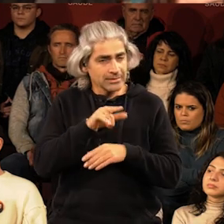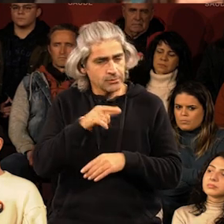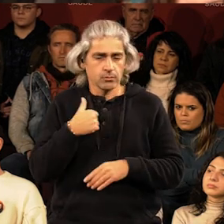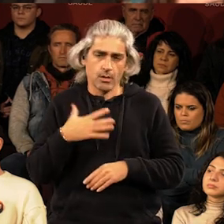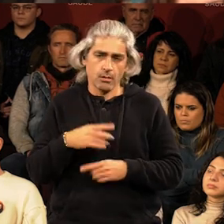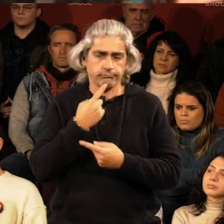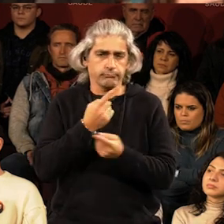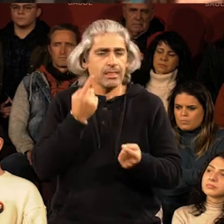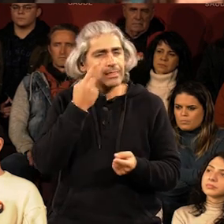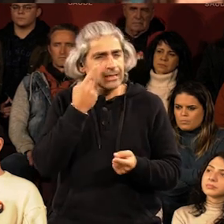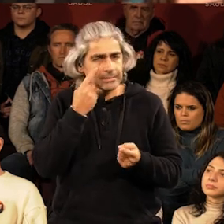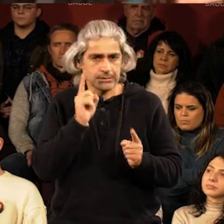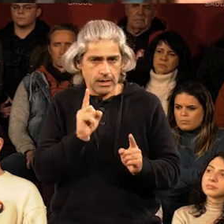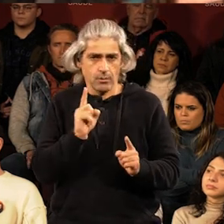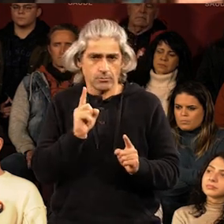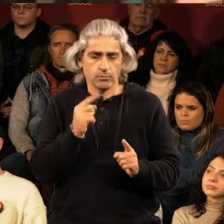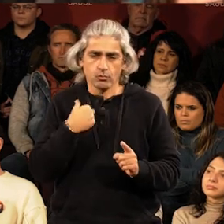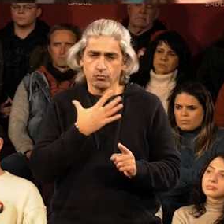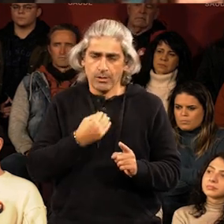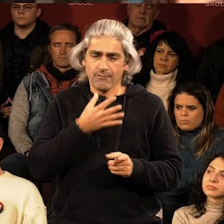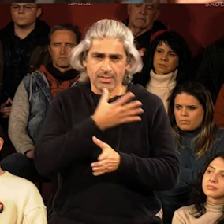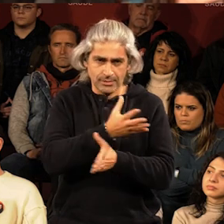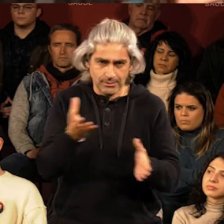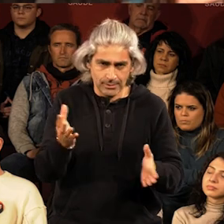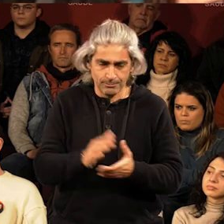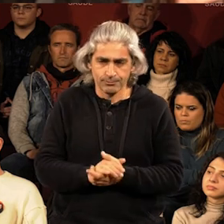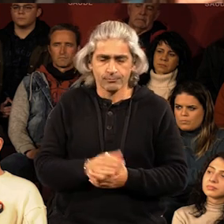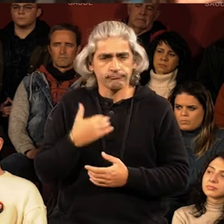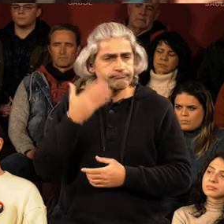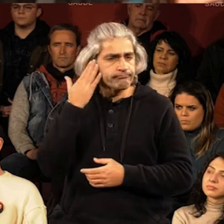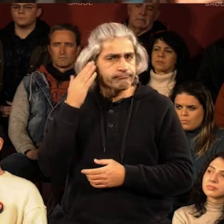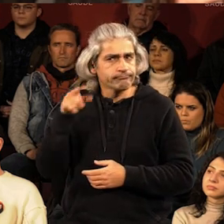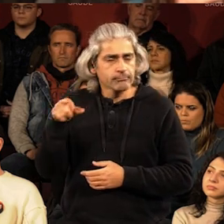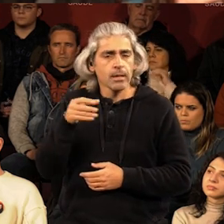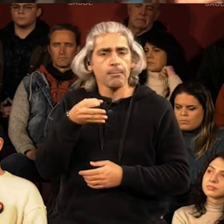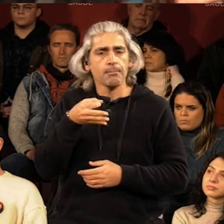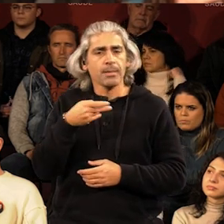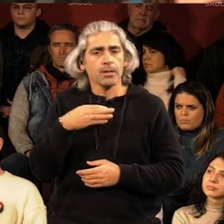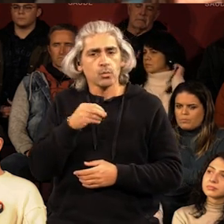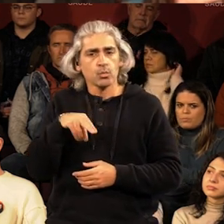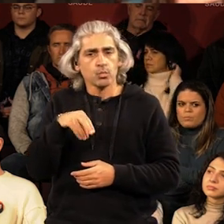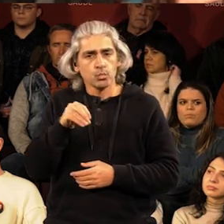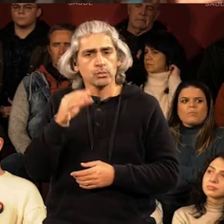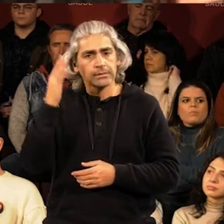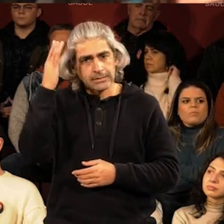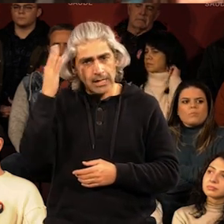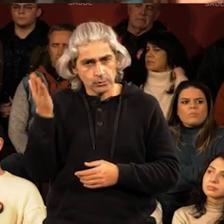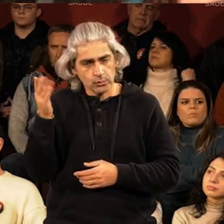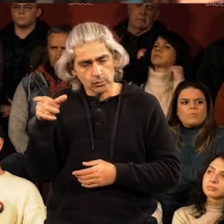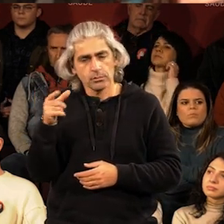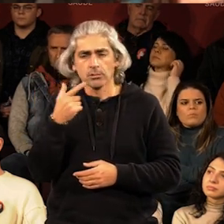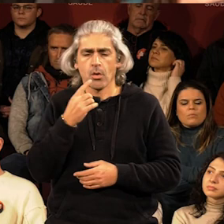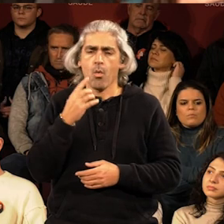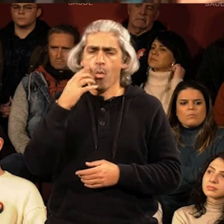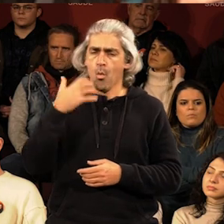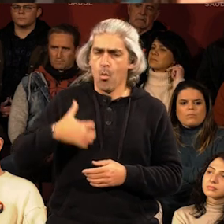atenção àquilo que eu gostava de vos dizer tenho ouvido Pedro nes Santos a dizer que tem orgulho na governação